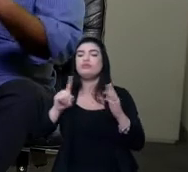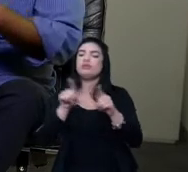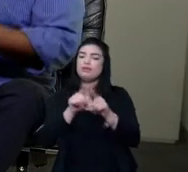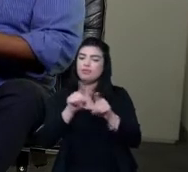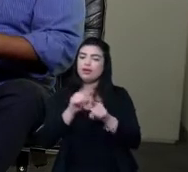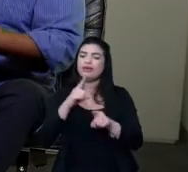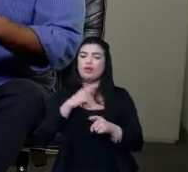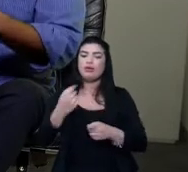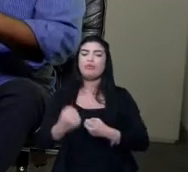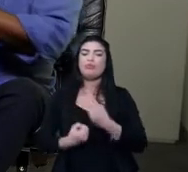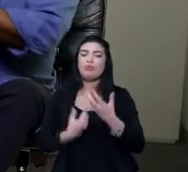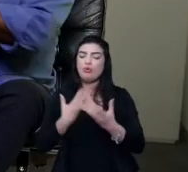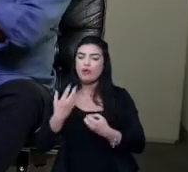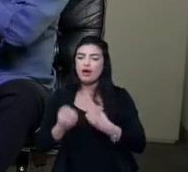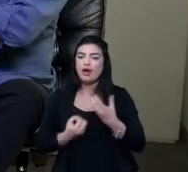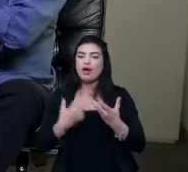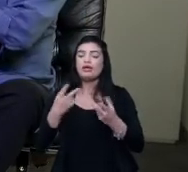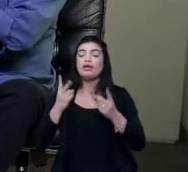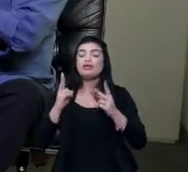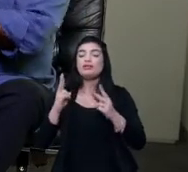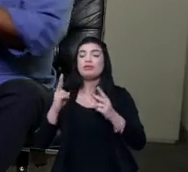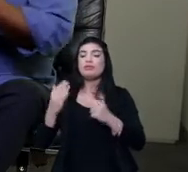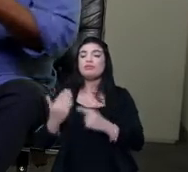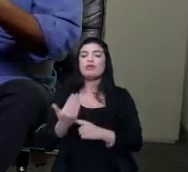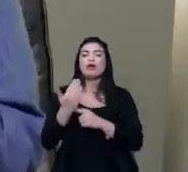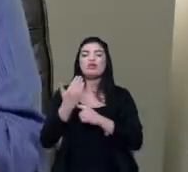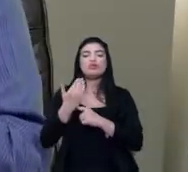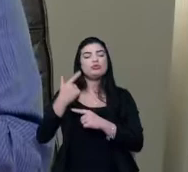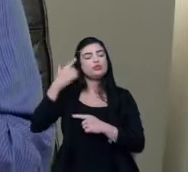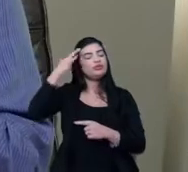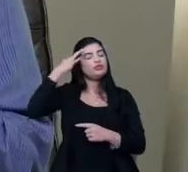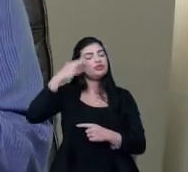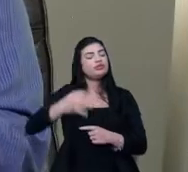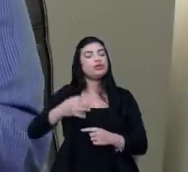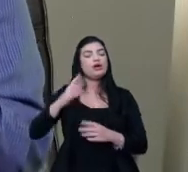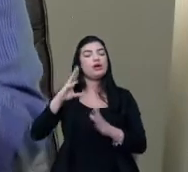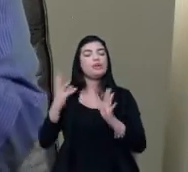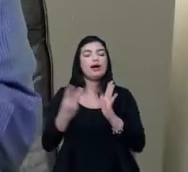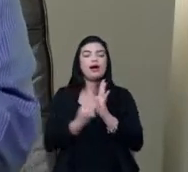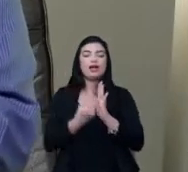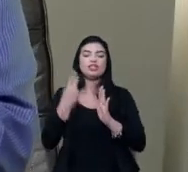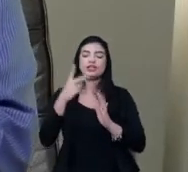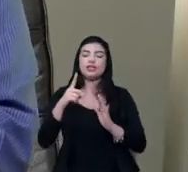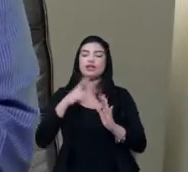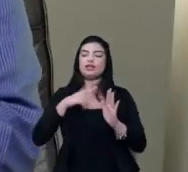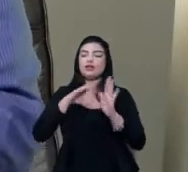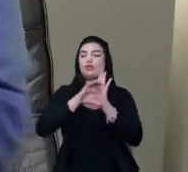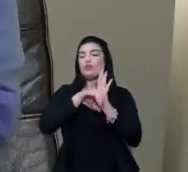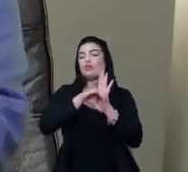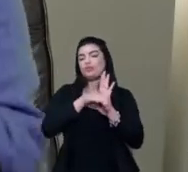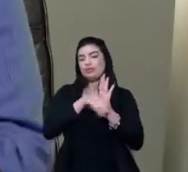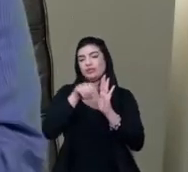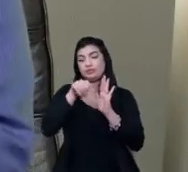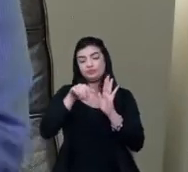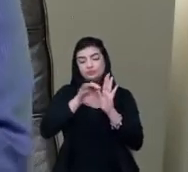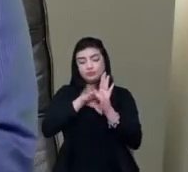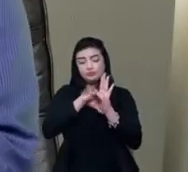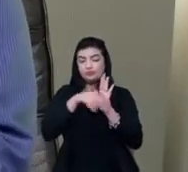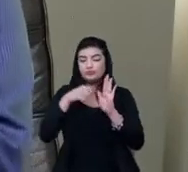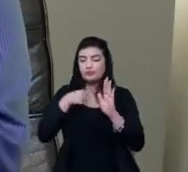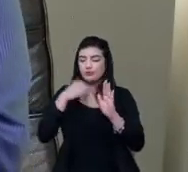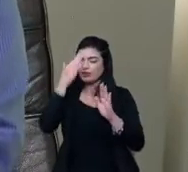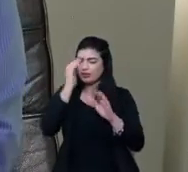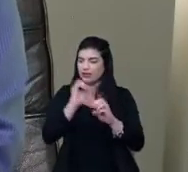para me dar conceito, porque a arte contemporânea, ela é conceitual. Então, assim, quando eu me apego num conceito, eu consigo trabalhar melhor,